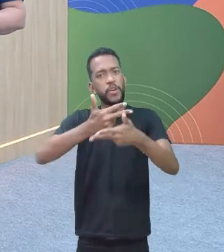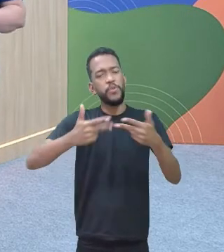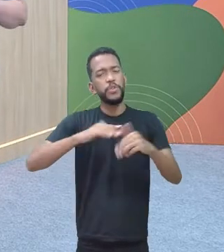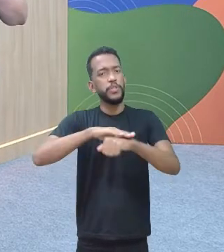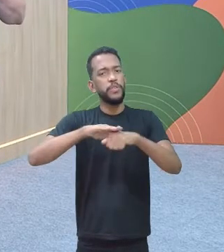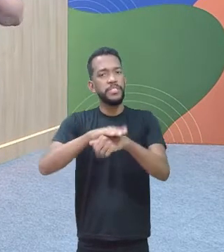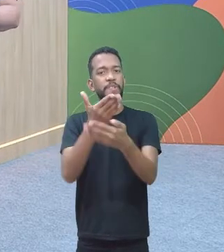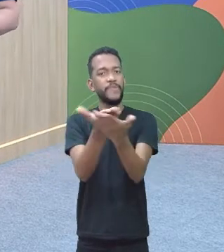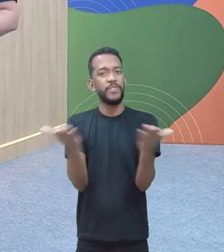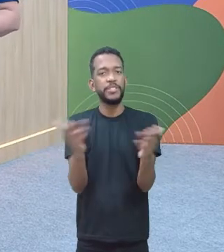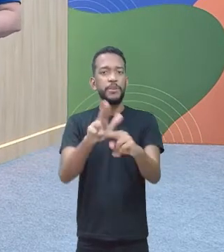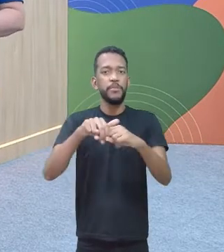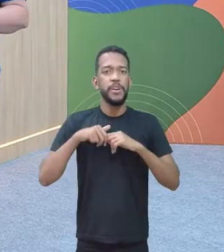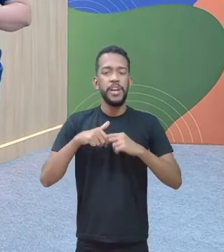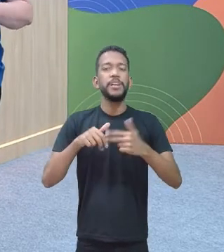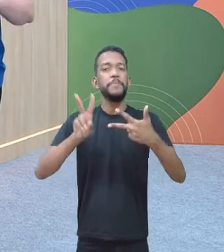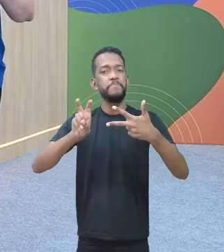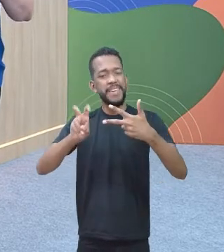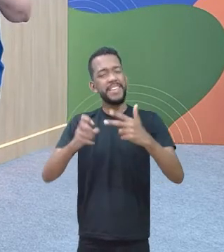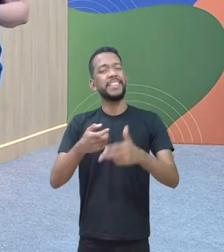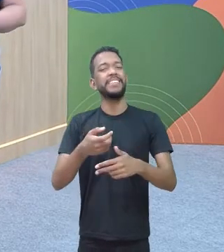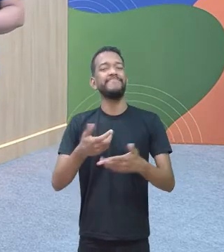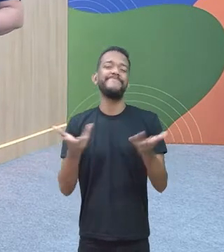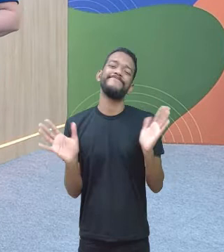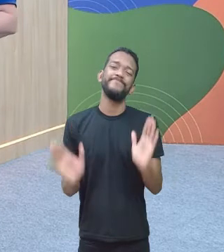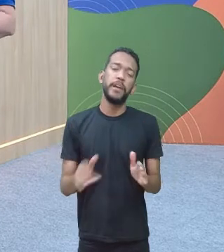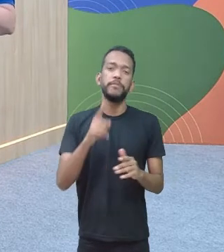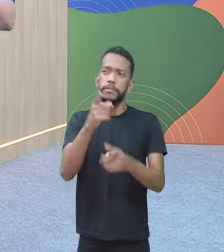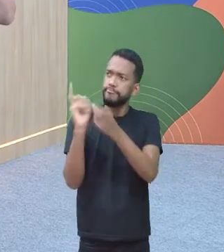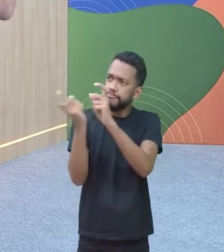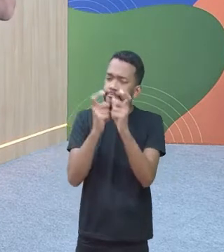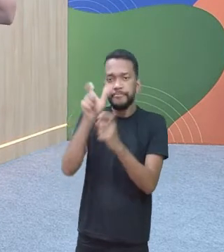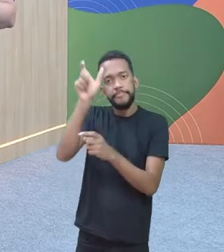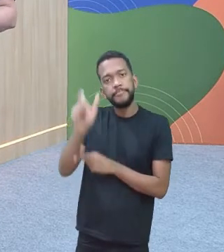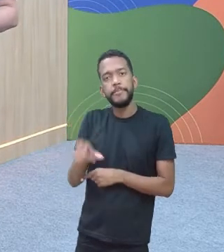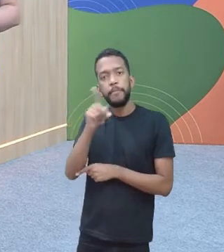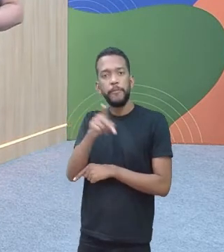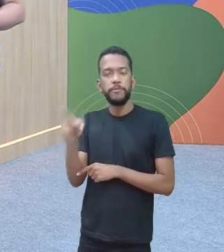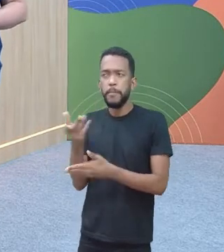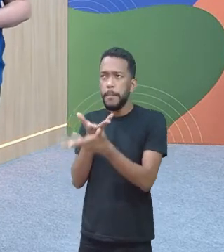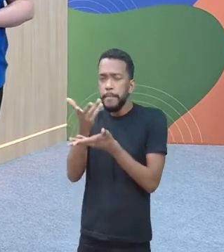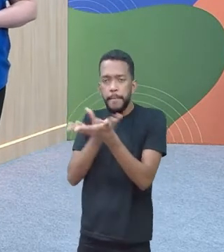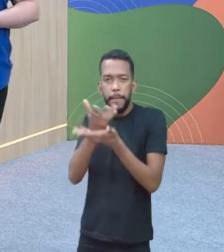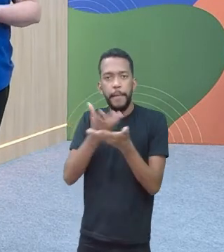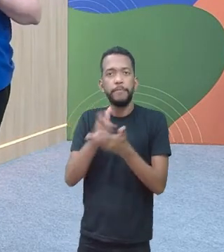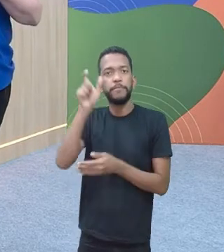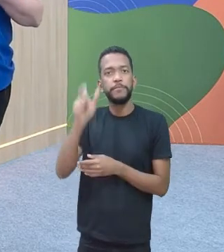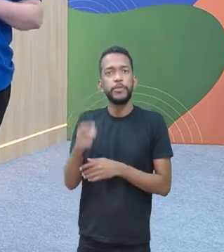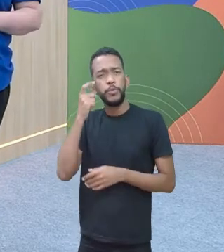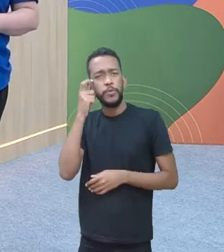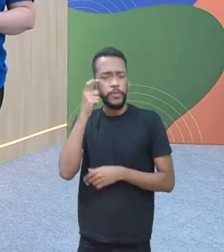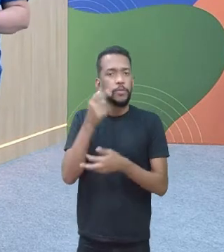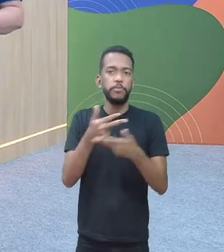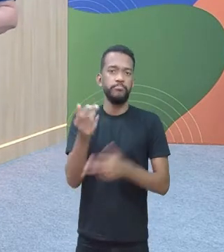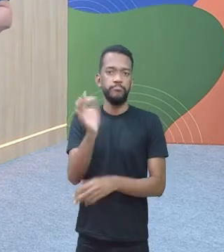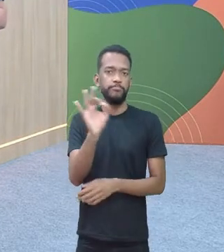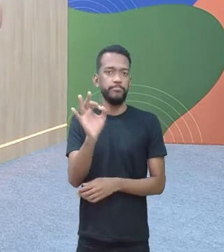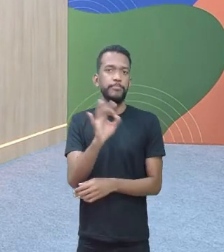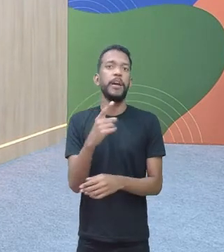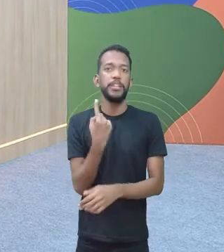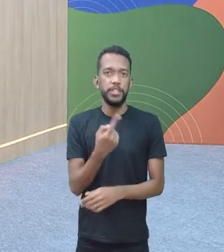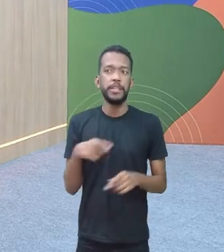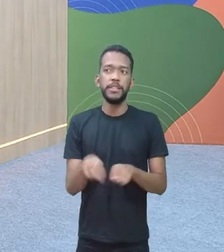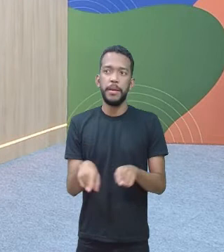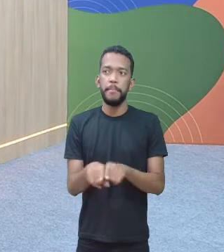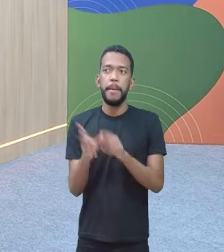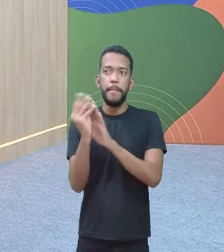você pelo Meet. Então, discuta com ela, tire as dúvidas com ela. No nosso programa também, nós